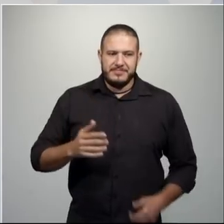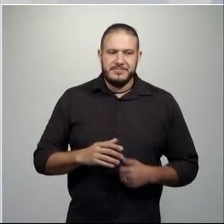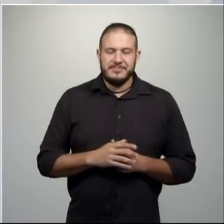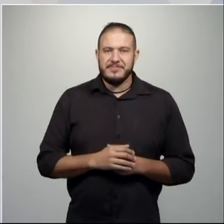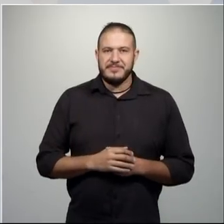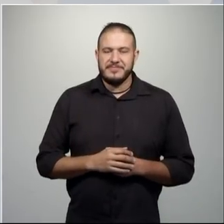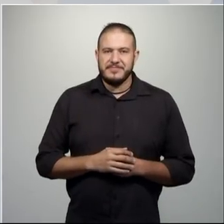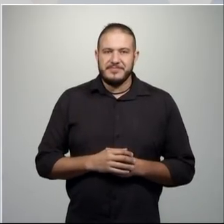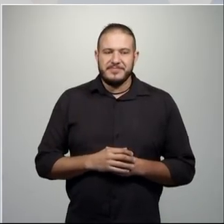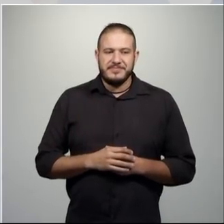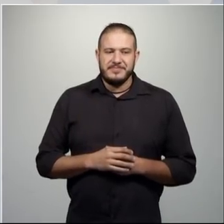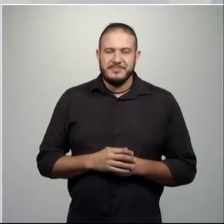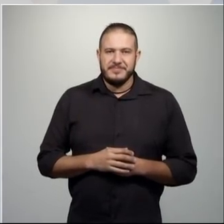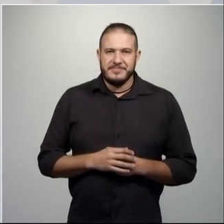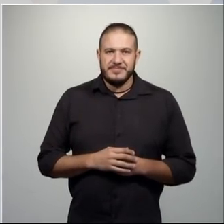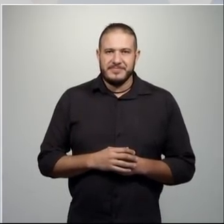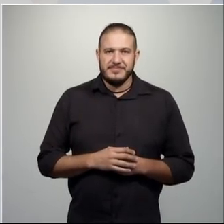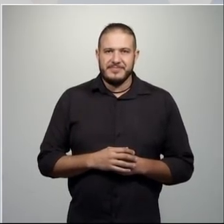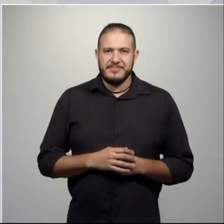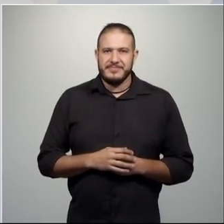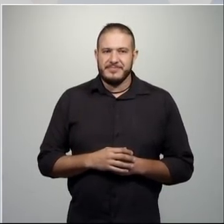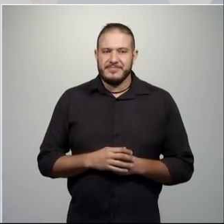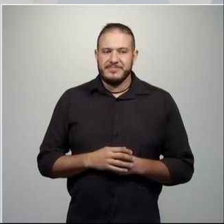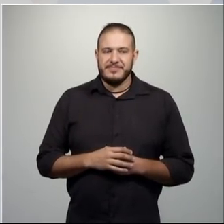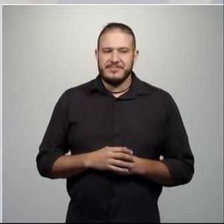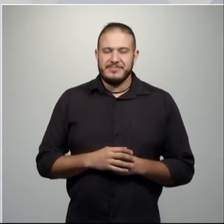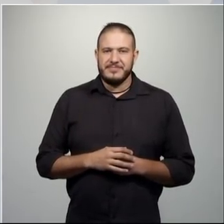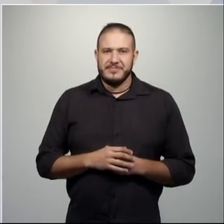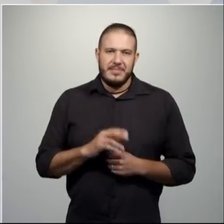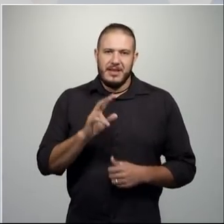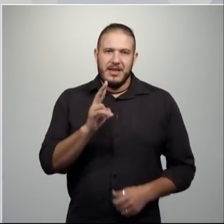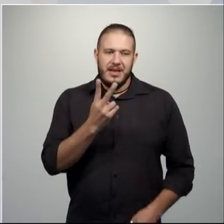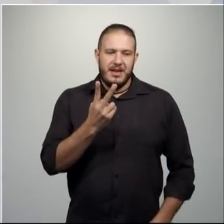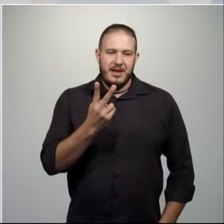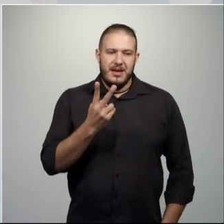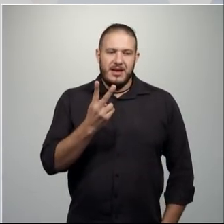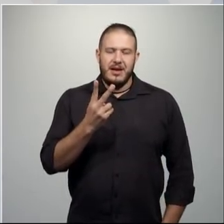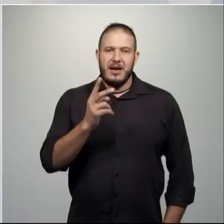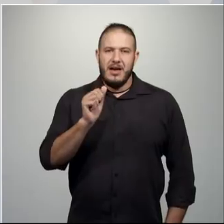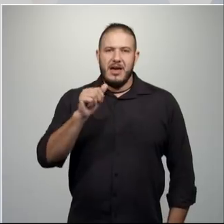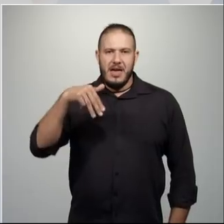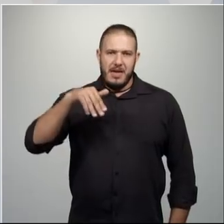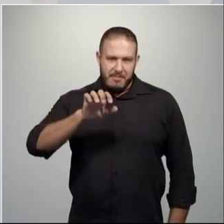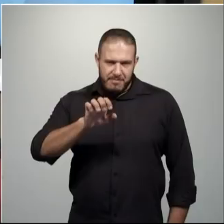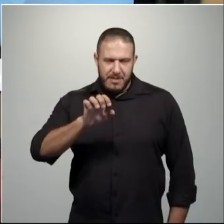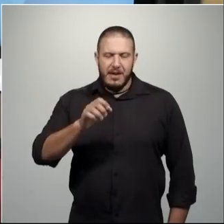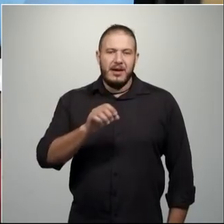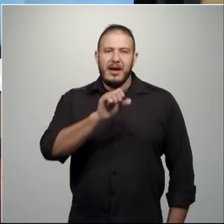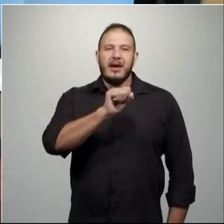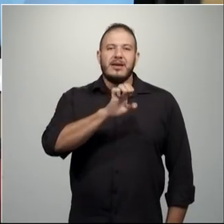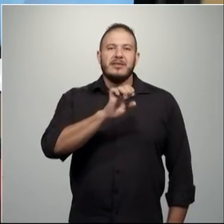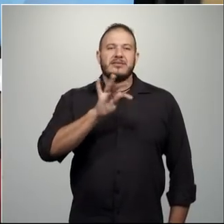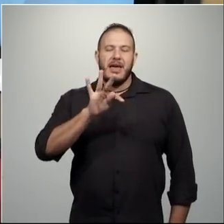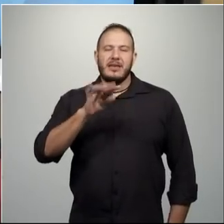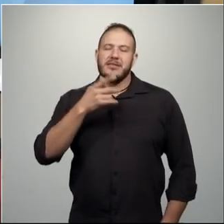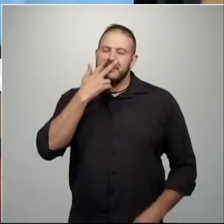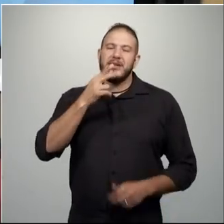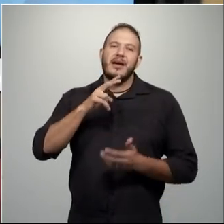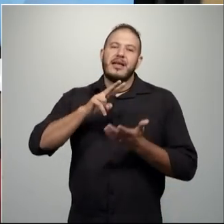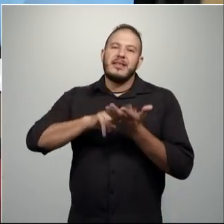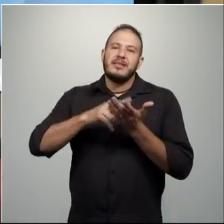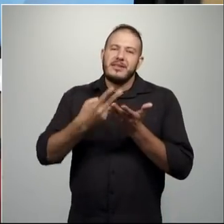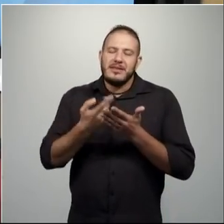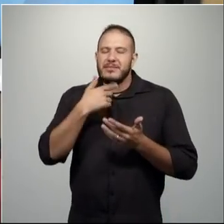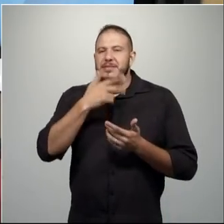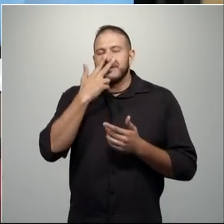com um show no google procura essa expressão é a tradução disso é busca